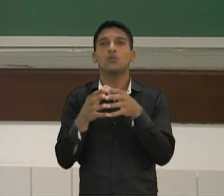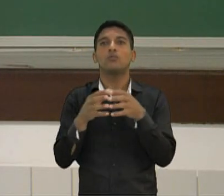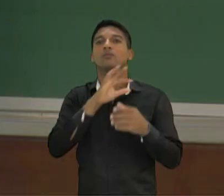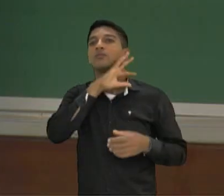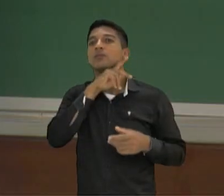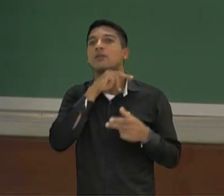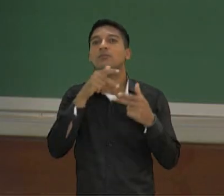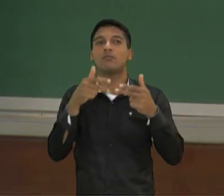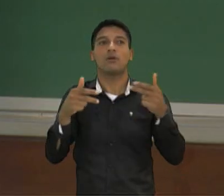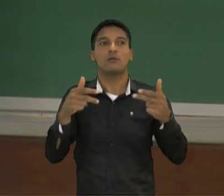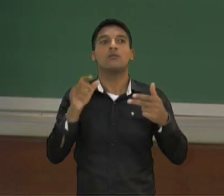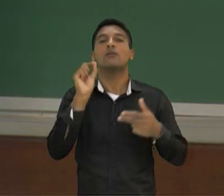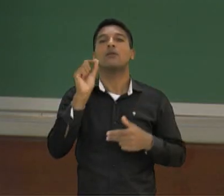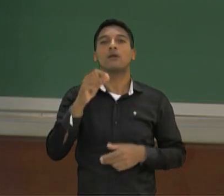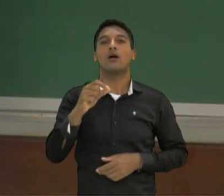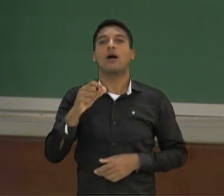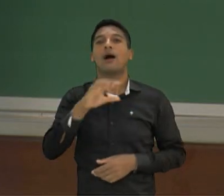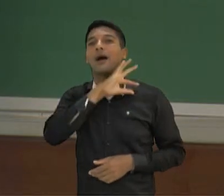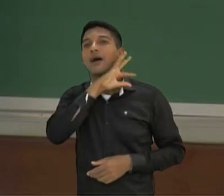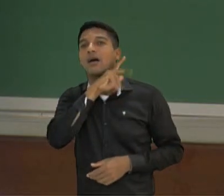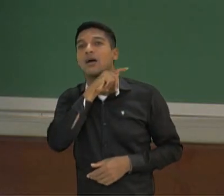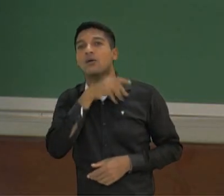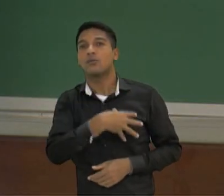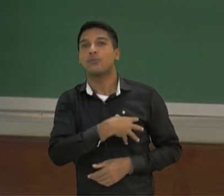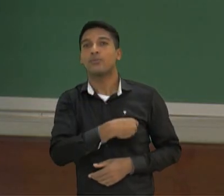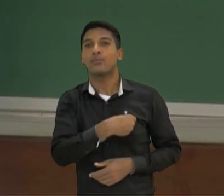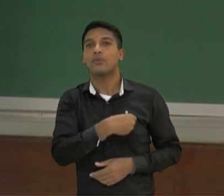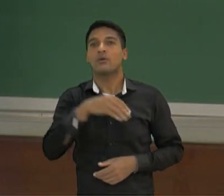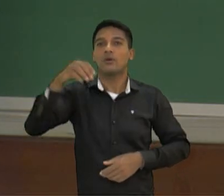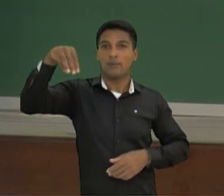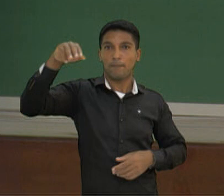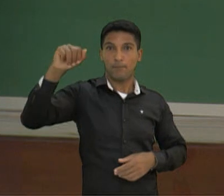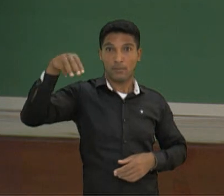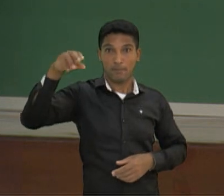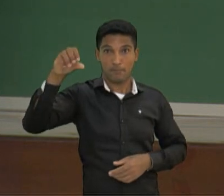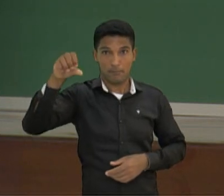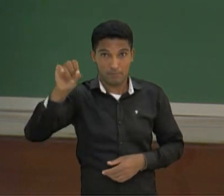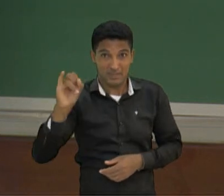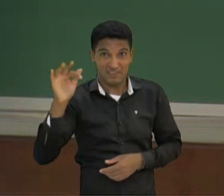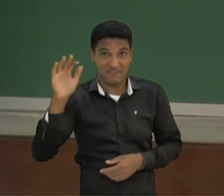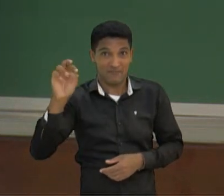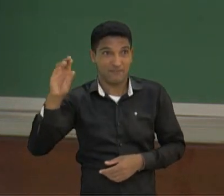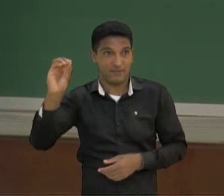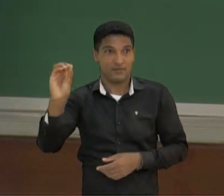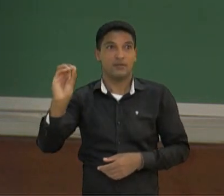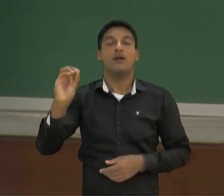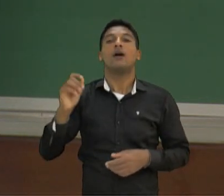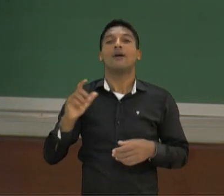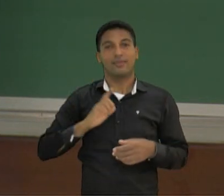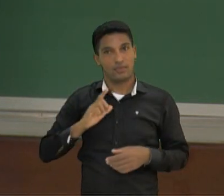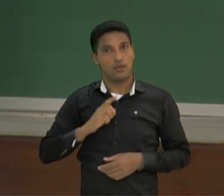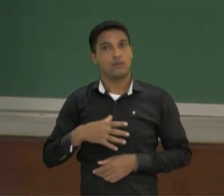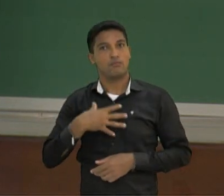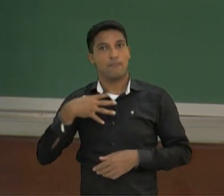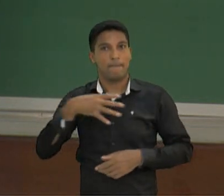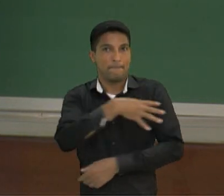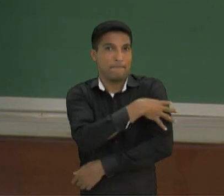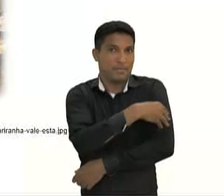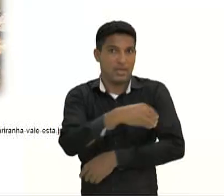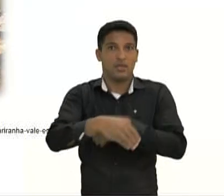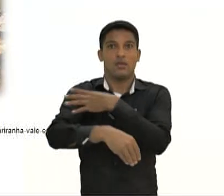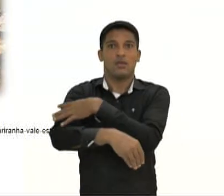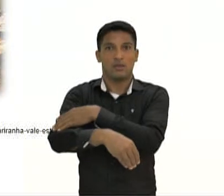tenho aqui o grupo dos mamíferos, que vão ser endotérmicos, como eu acabei de mencionar para vocês. Também eles vão apresentar pelos, glândulas mamárias